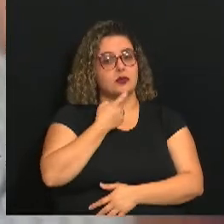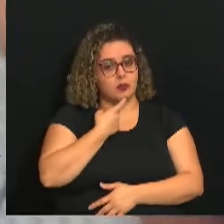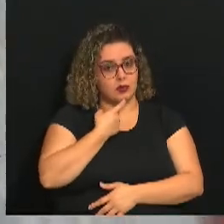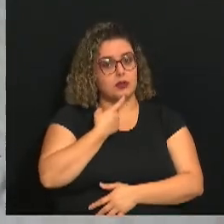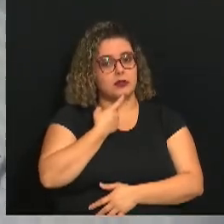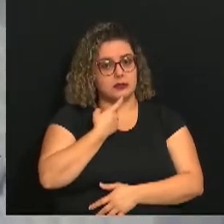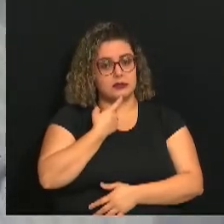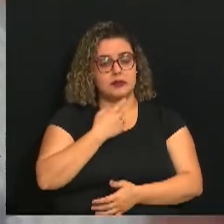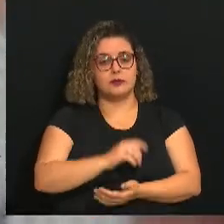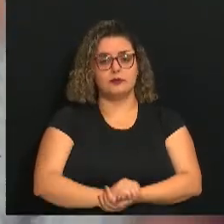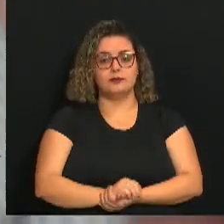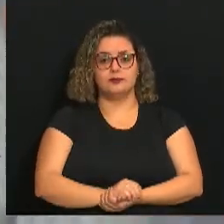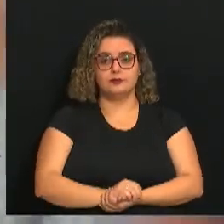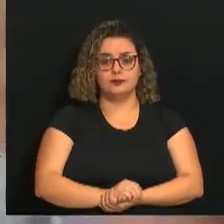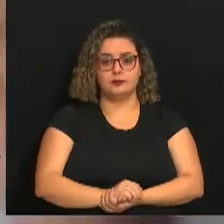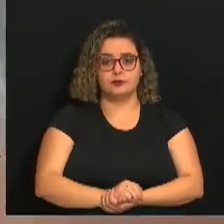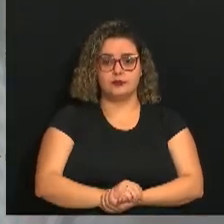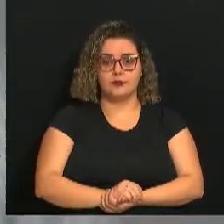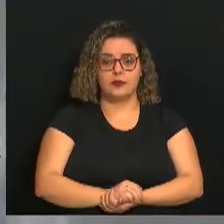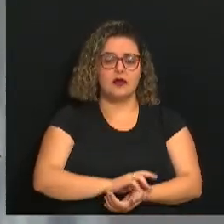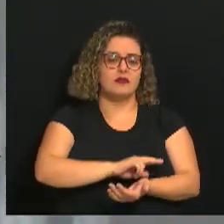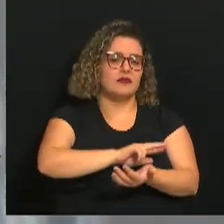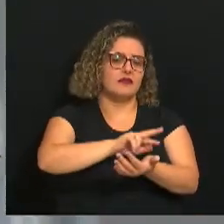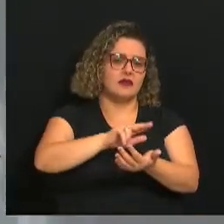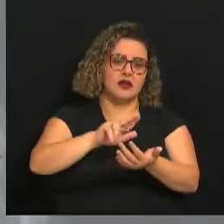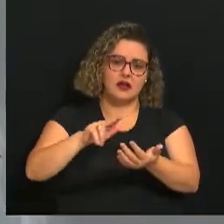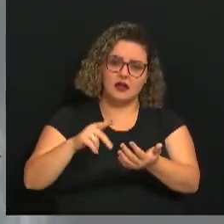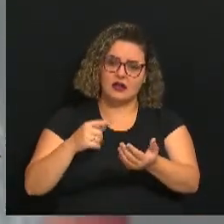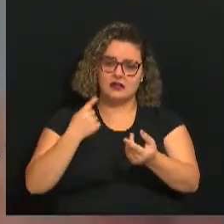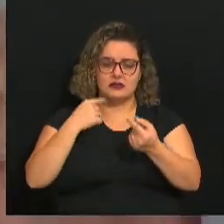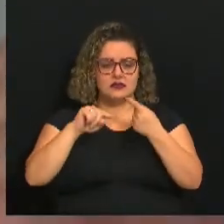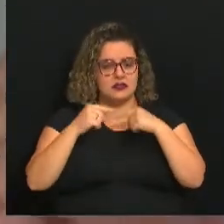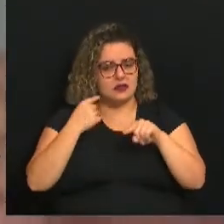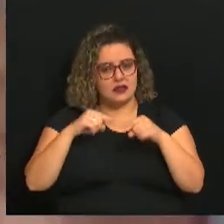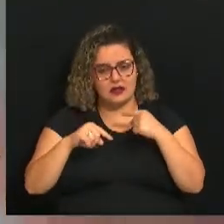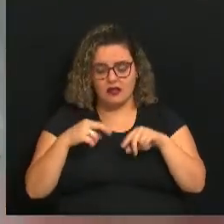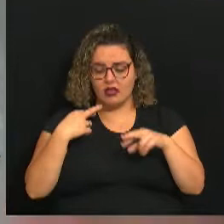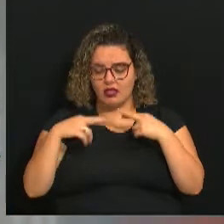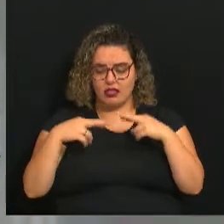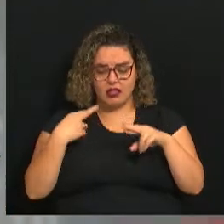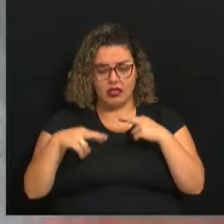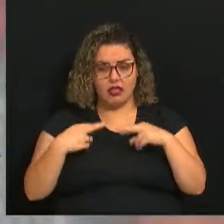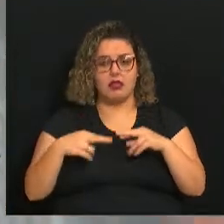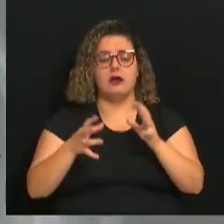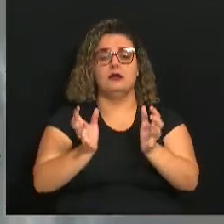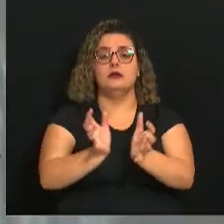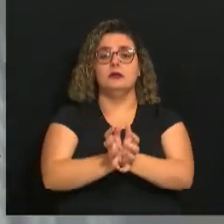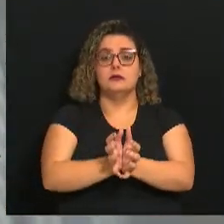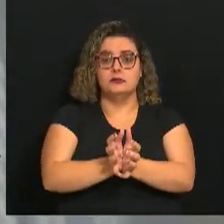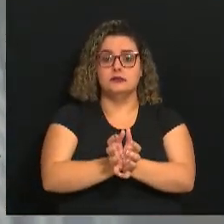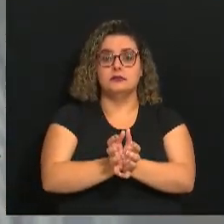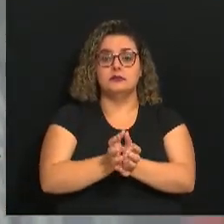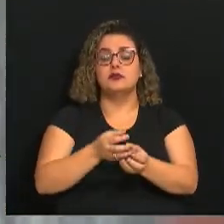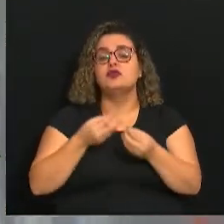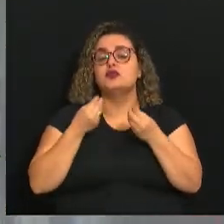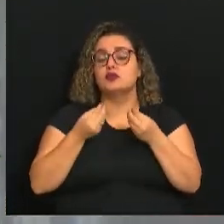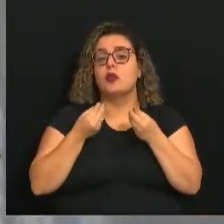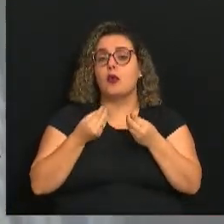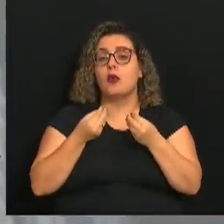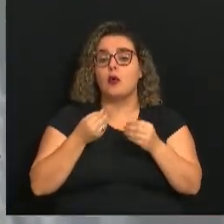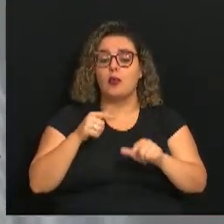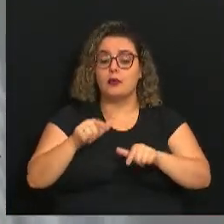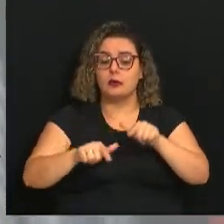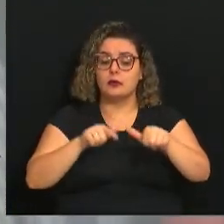Já há um conjunto de reclamações que chegam à comissão das condições de trabalho